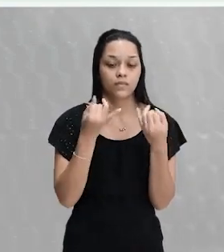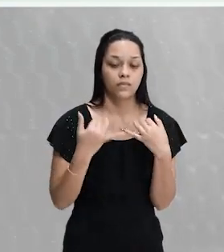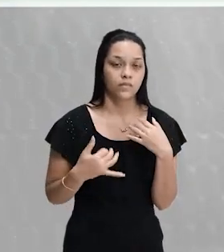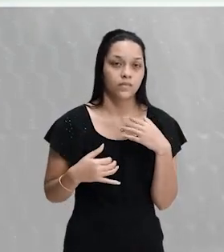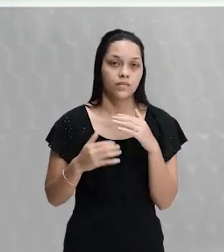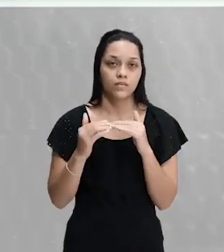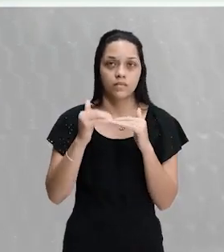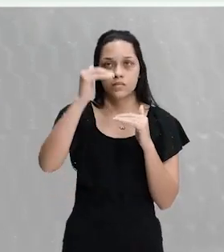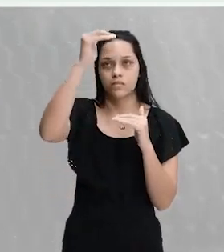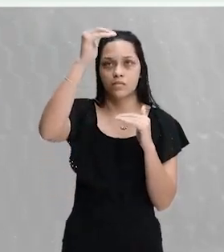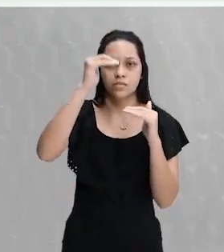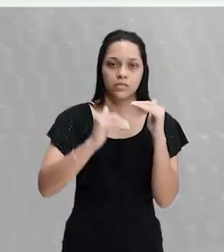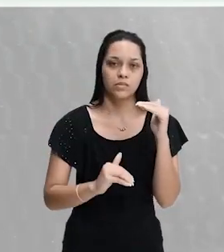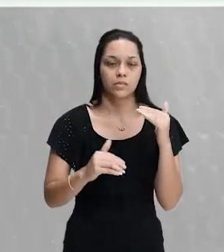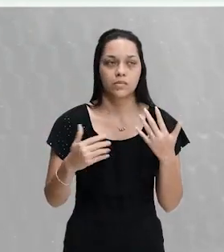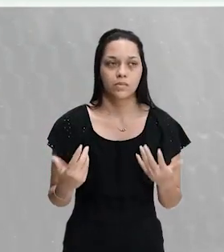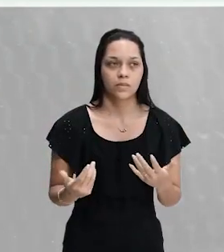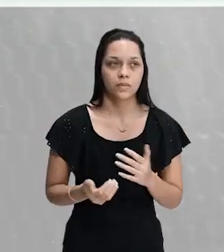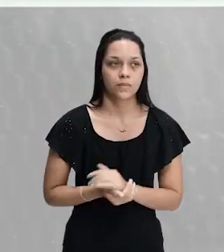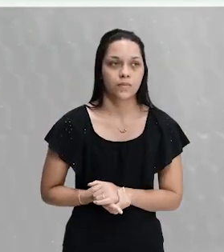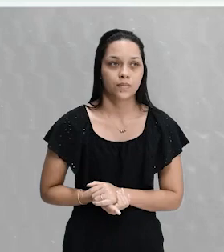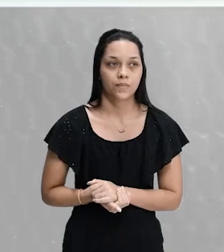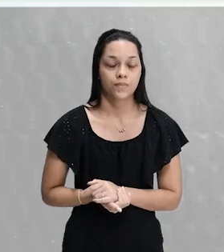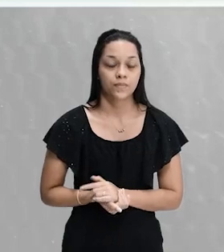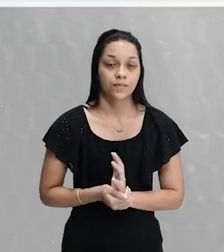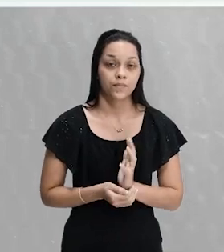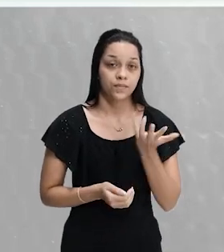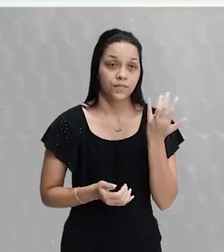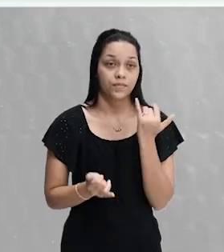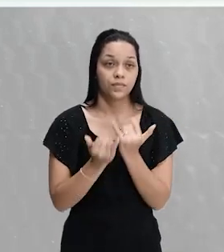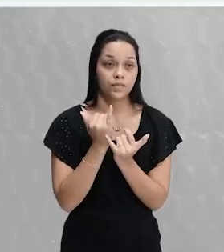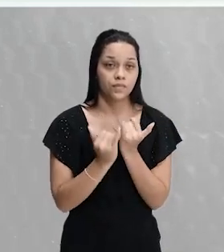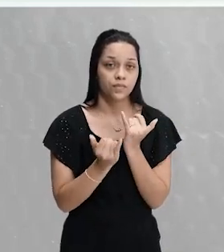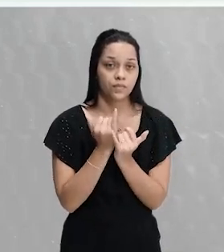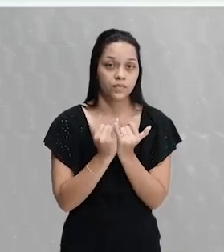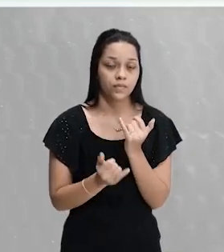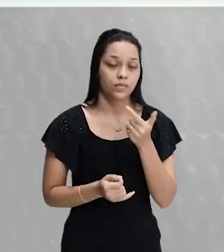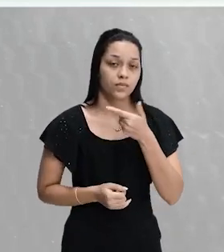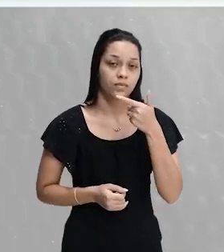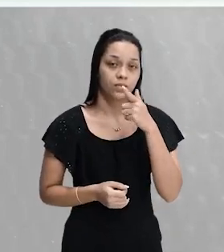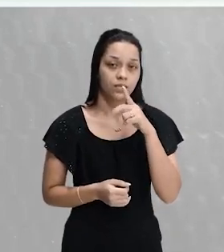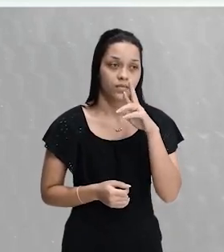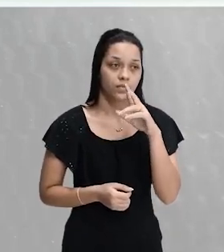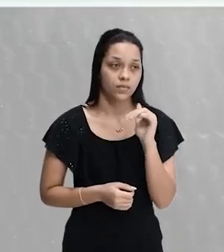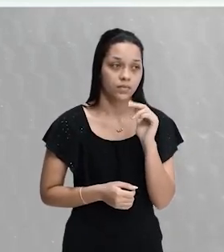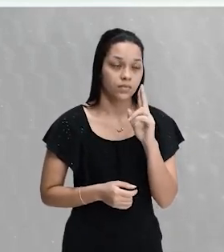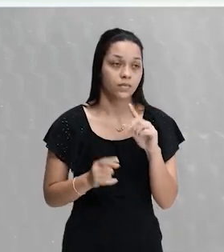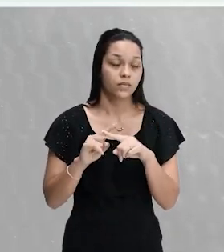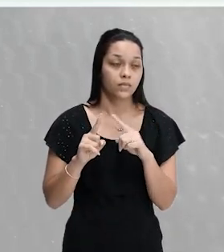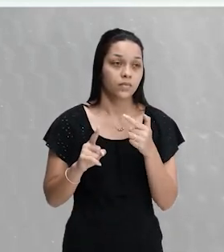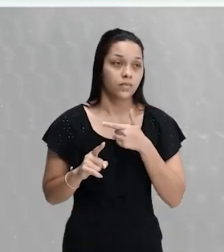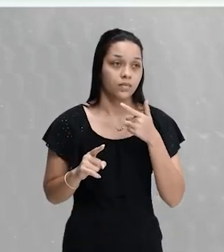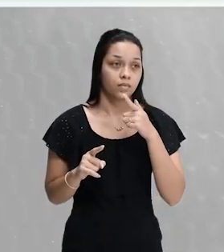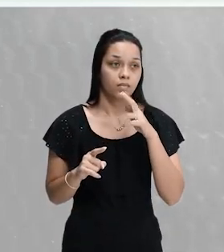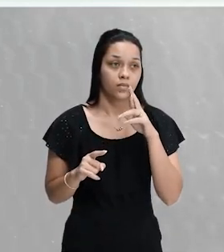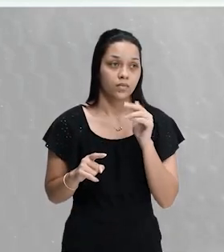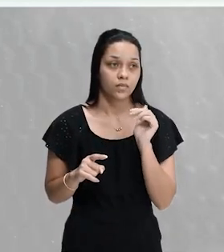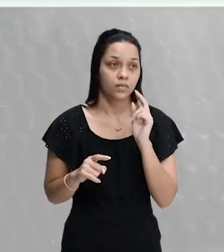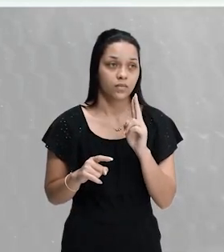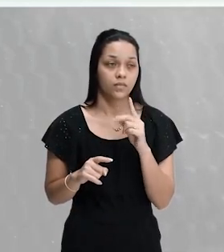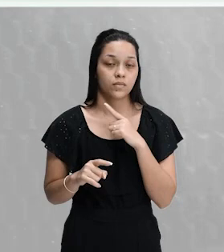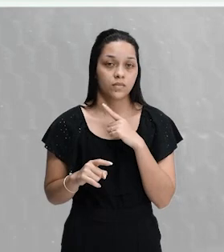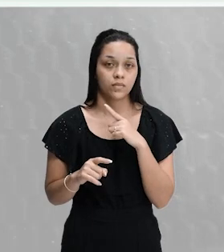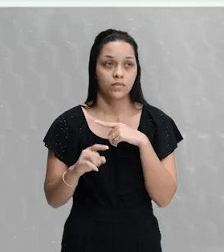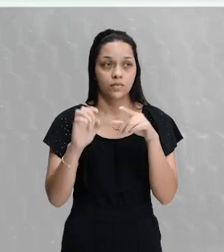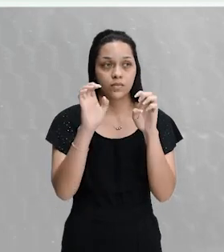era crescente ou decrescente, acontece algo bem parecido com a função do segundo grau. Mas a função do segundo grau, ela tem